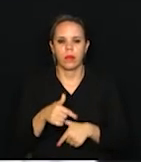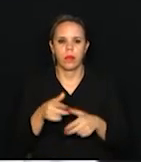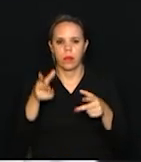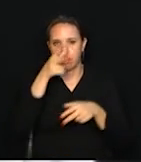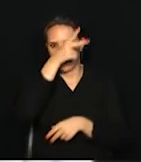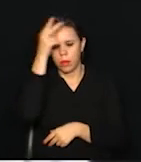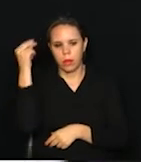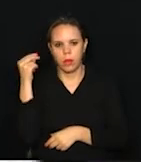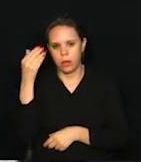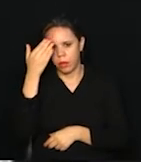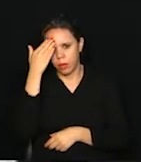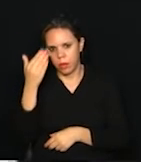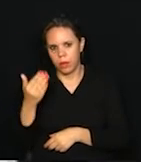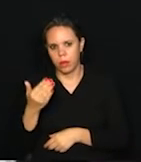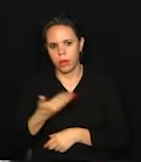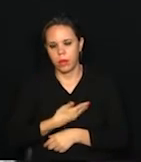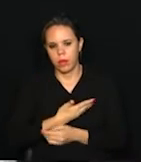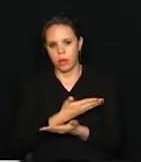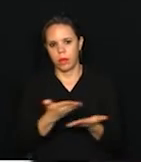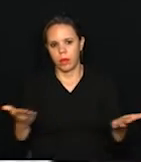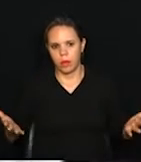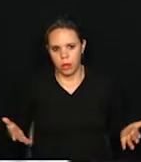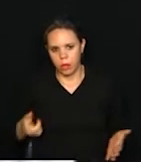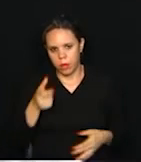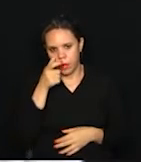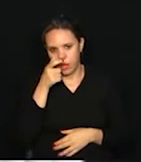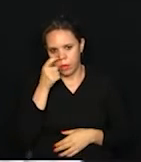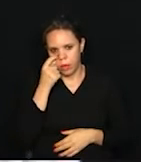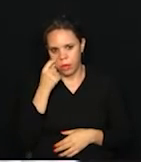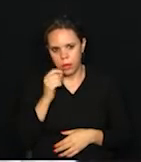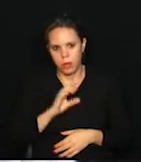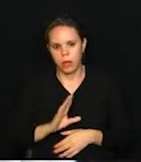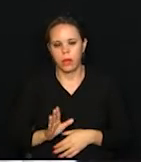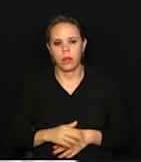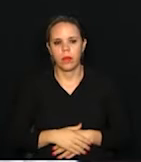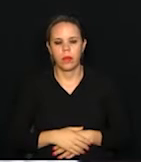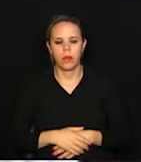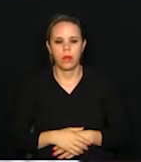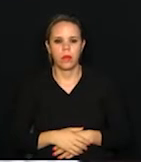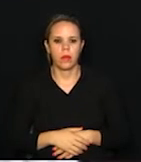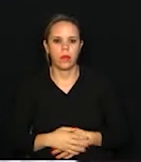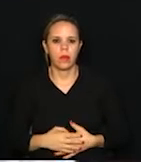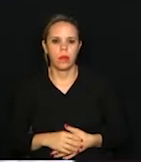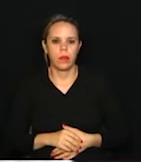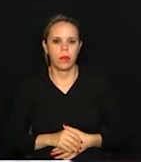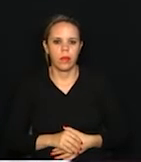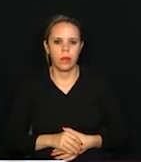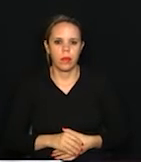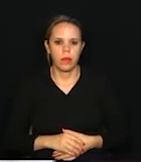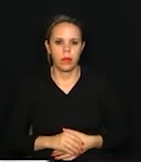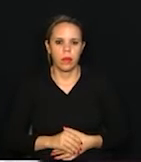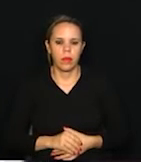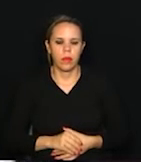públicos. Obrigado aos nobres colegas e a todos que nos assistiram e até a próxima. Muito obrigado.